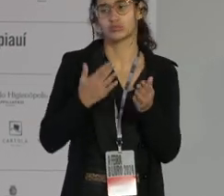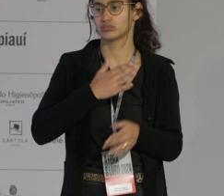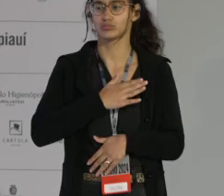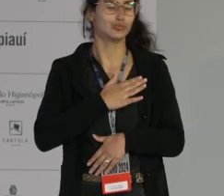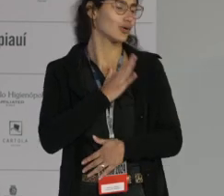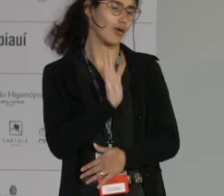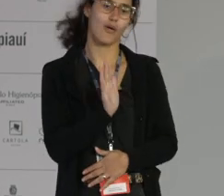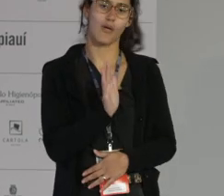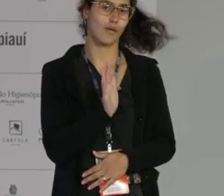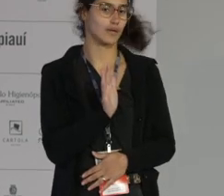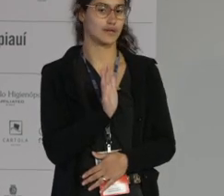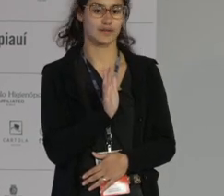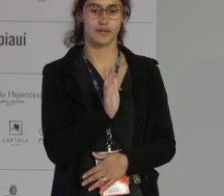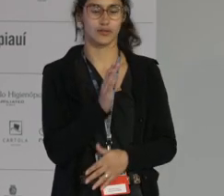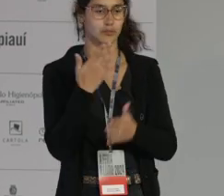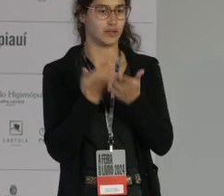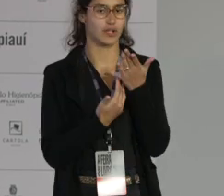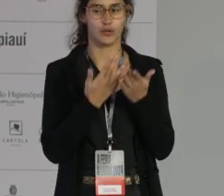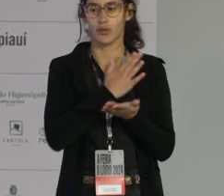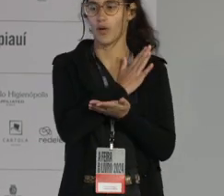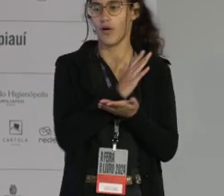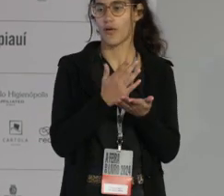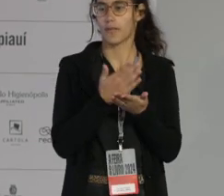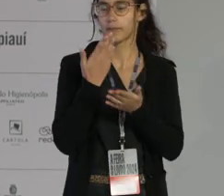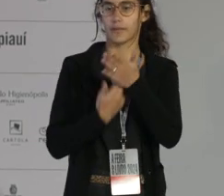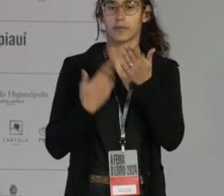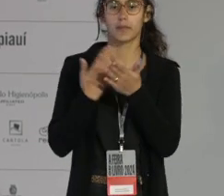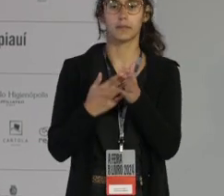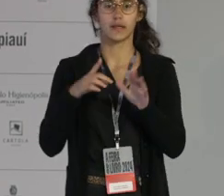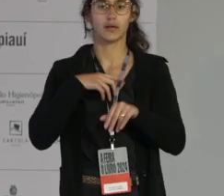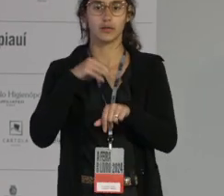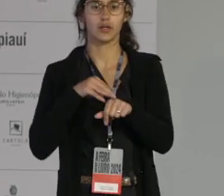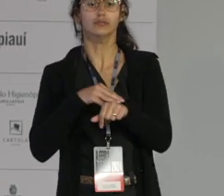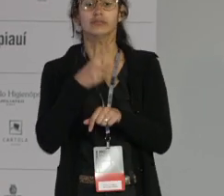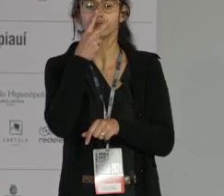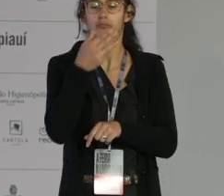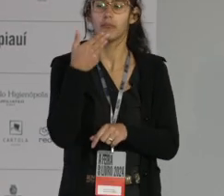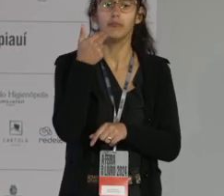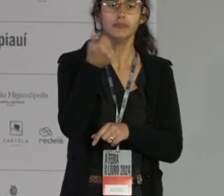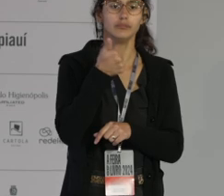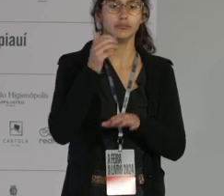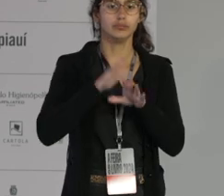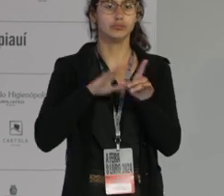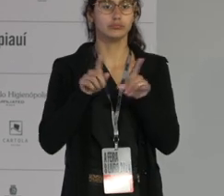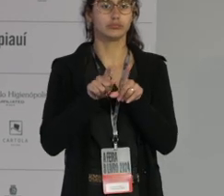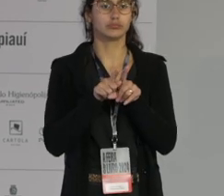de perder, ninguém gosta, né? Você vai perdendo coisas, mas tem uma hora que ela resolve ela mesma